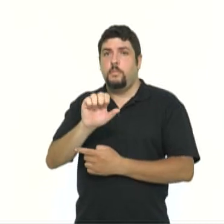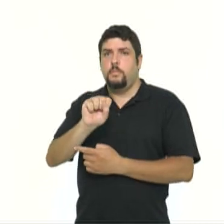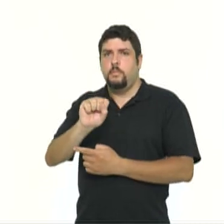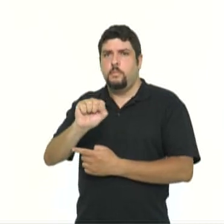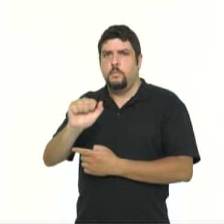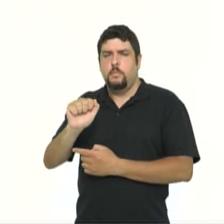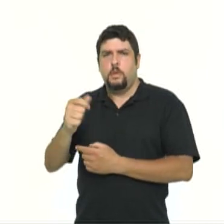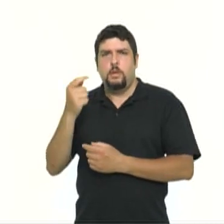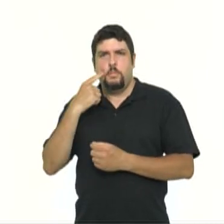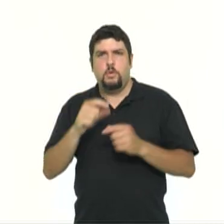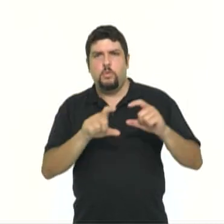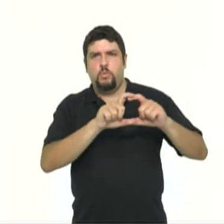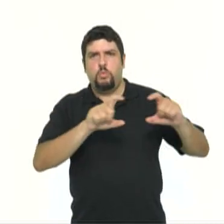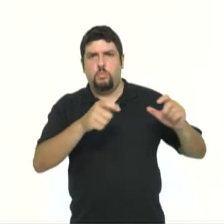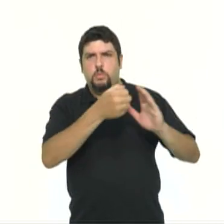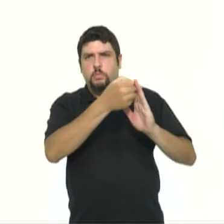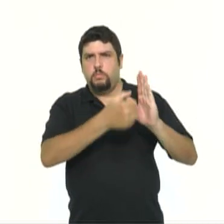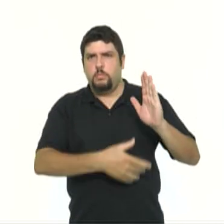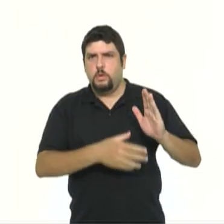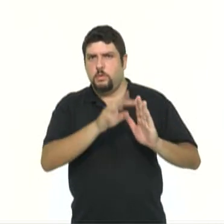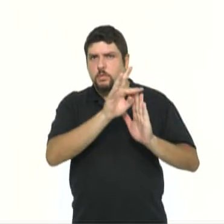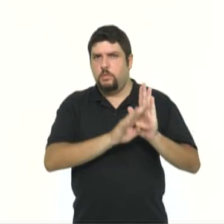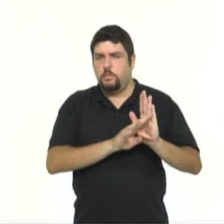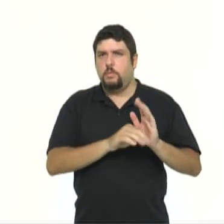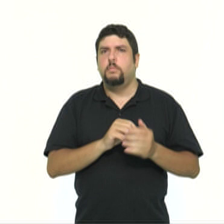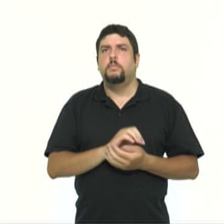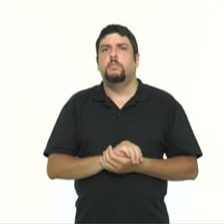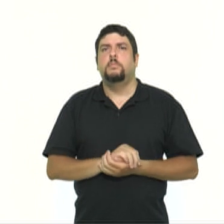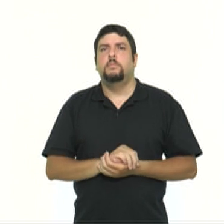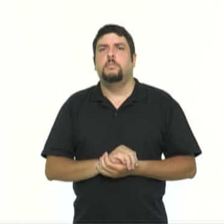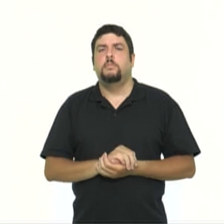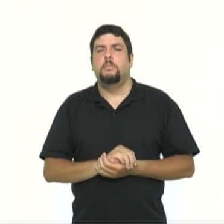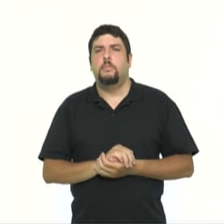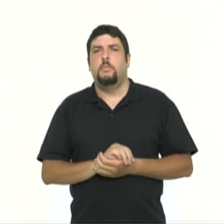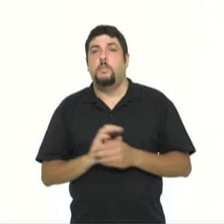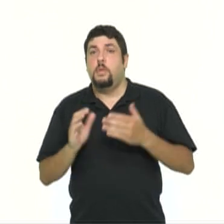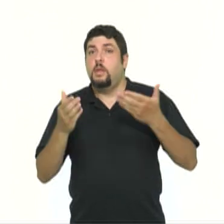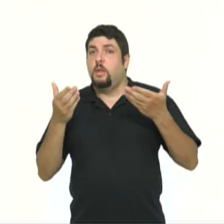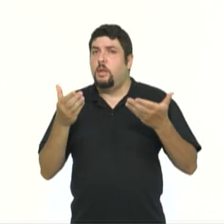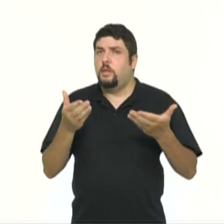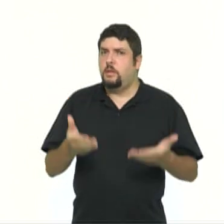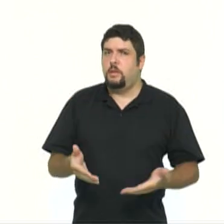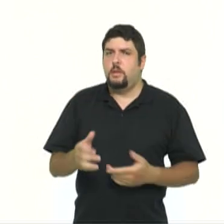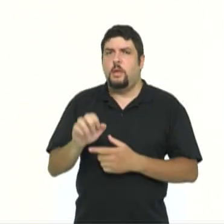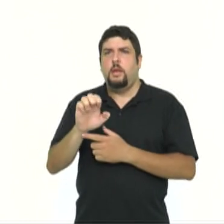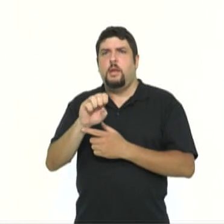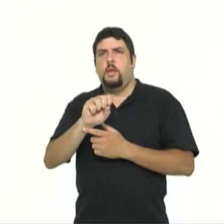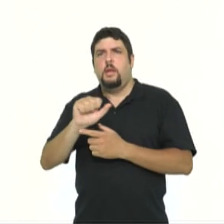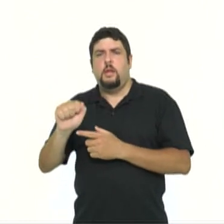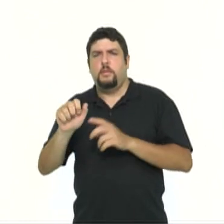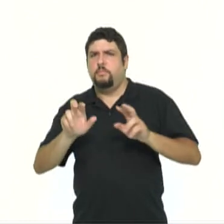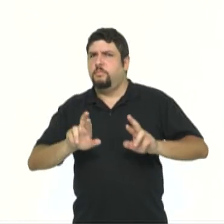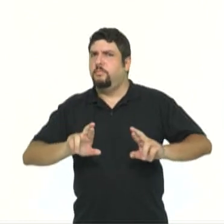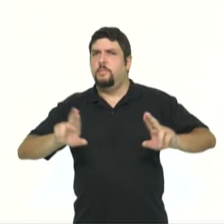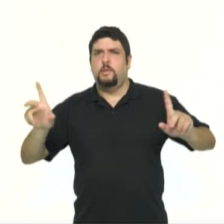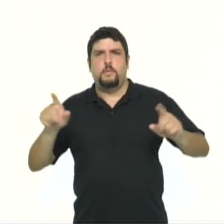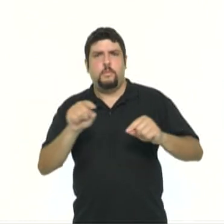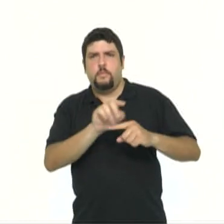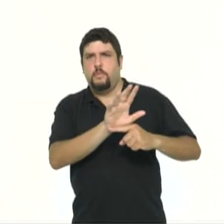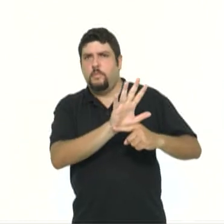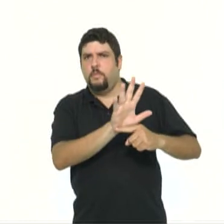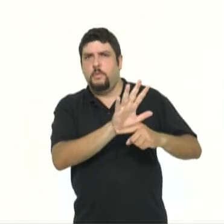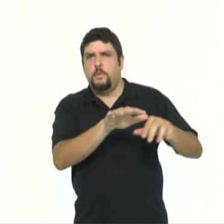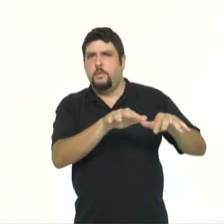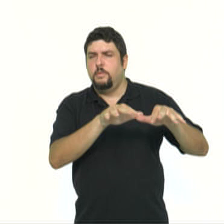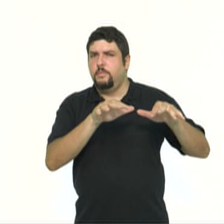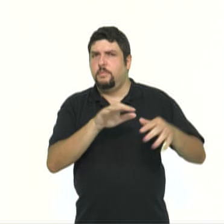essa no trecho do texto? Essa dinâmica não foi diferente com a chegada do cinema? O